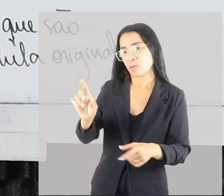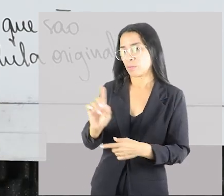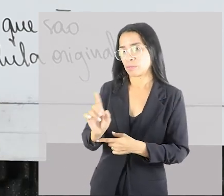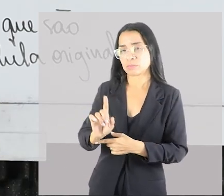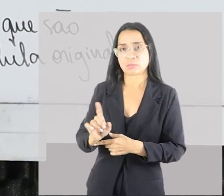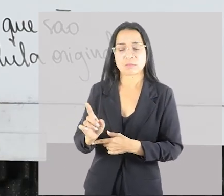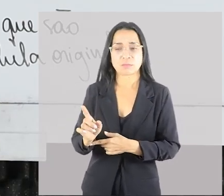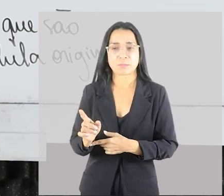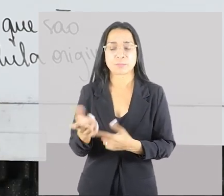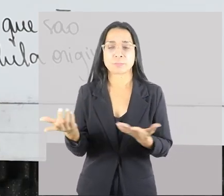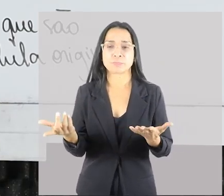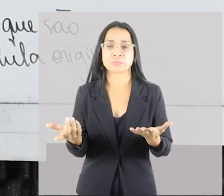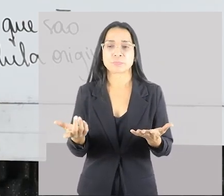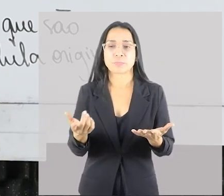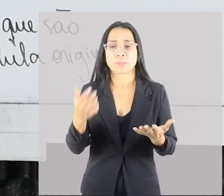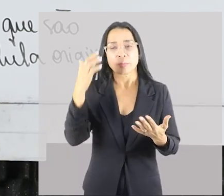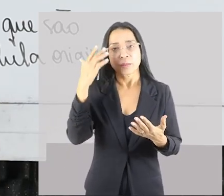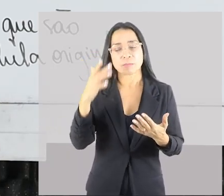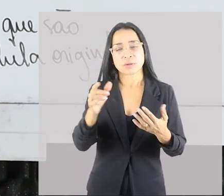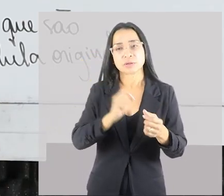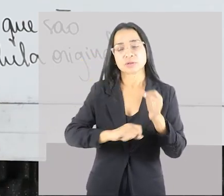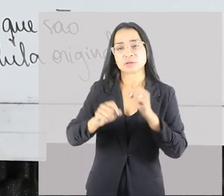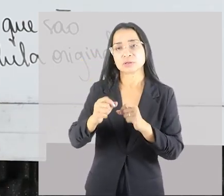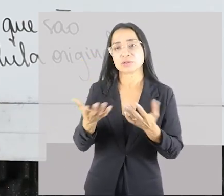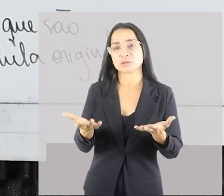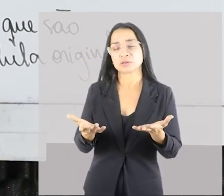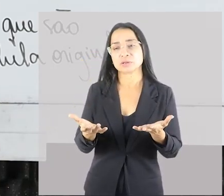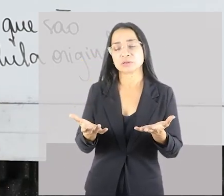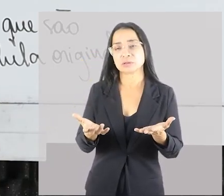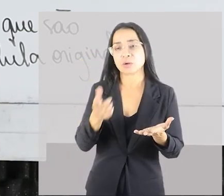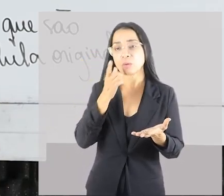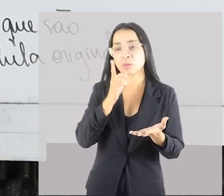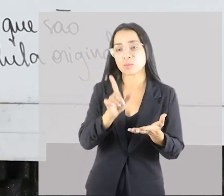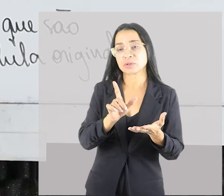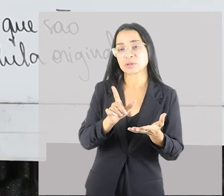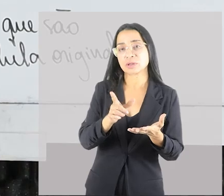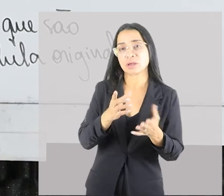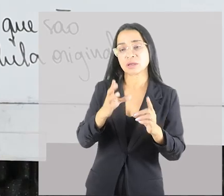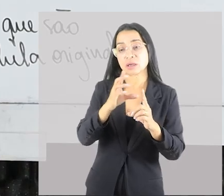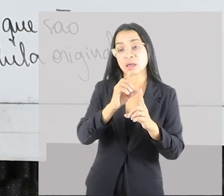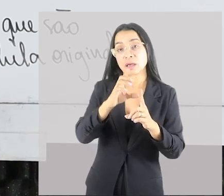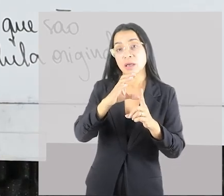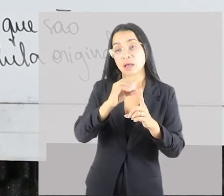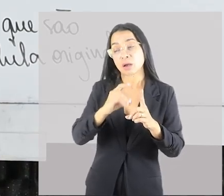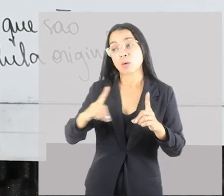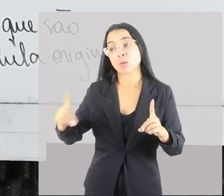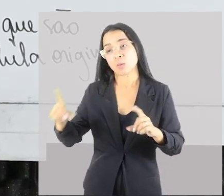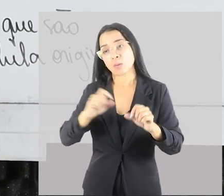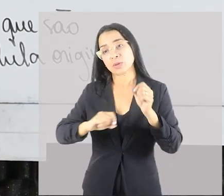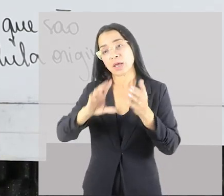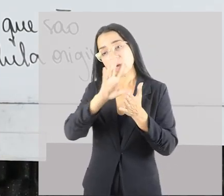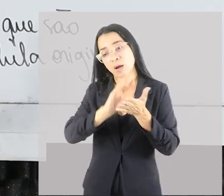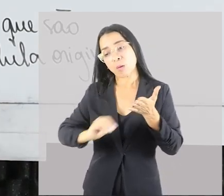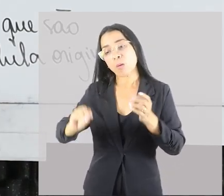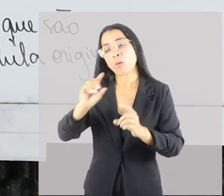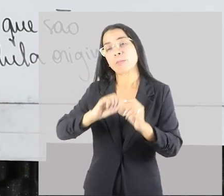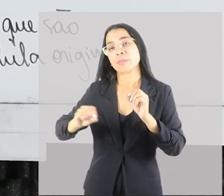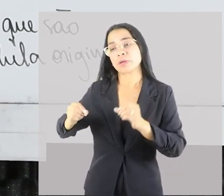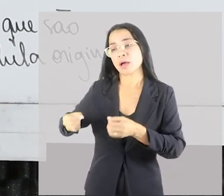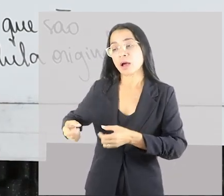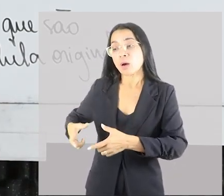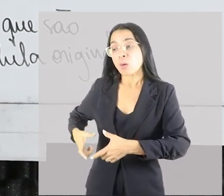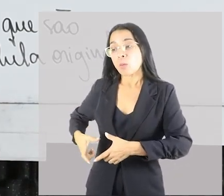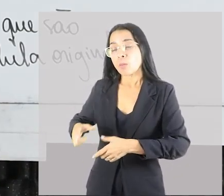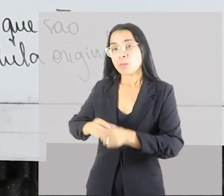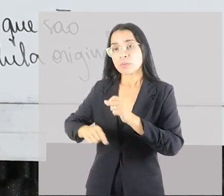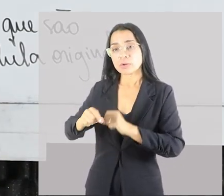tá? Imagina se a gente consegue clonar um rim e fazer uma doação, né, um transplante desse rim. Imagina se a gente consegue clonar um fígado,